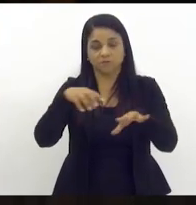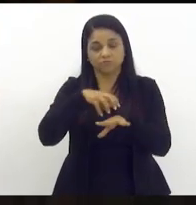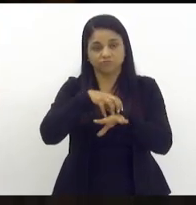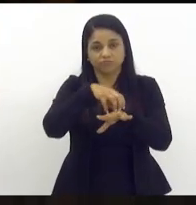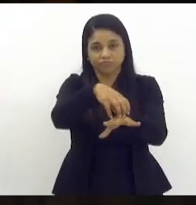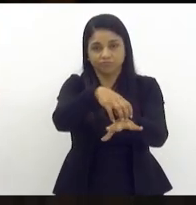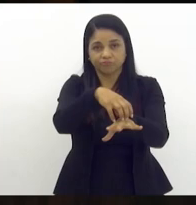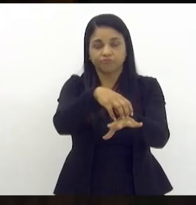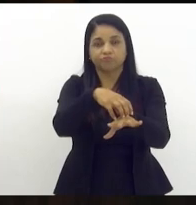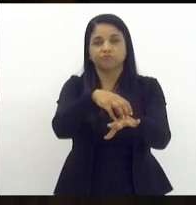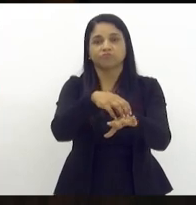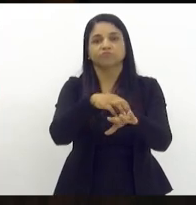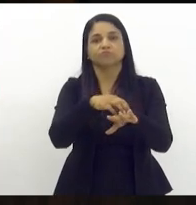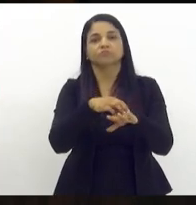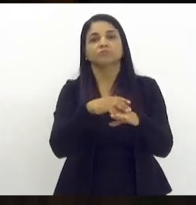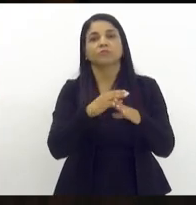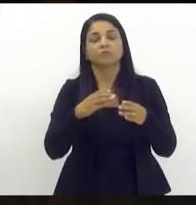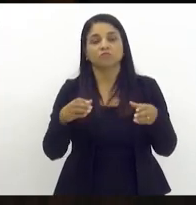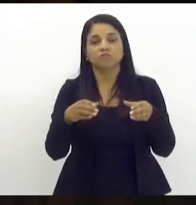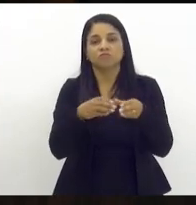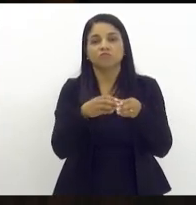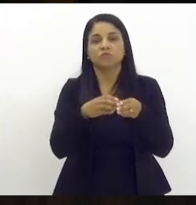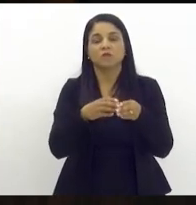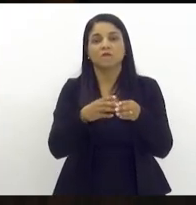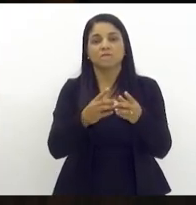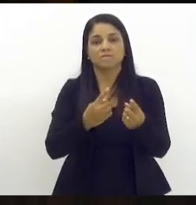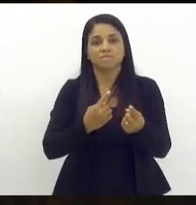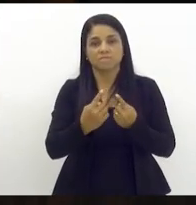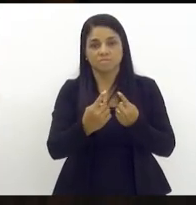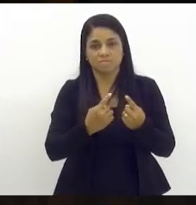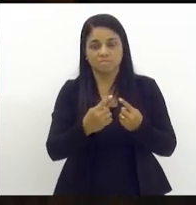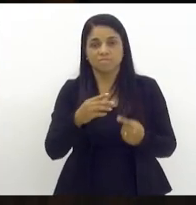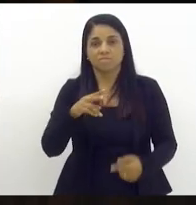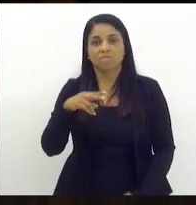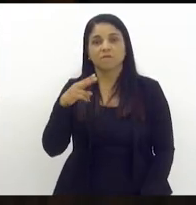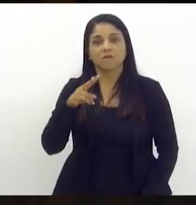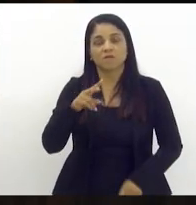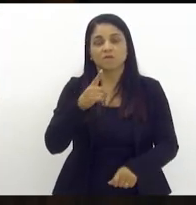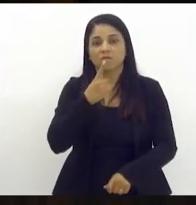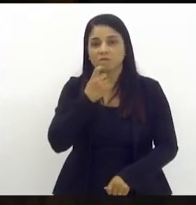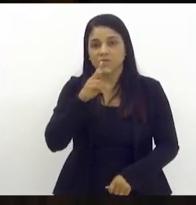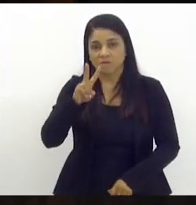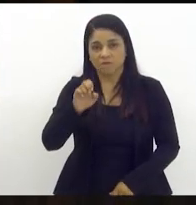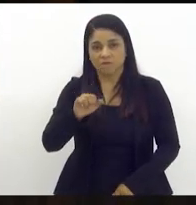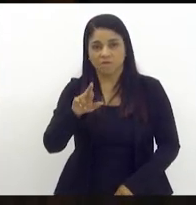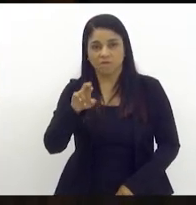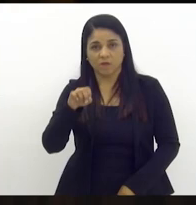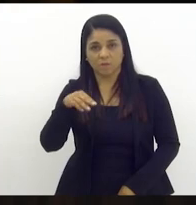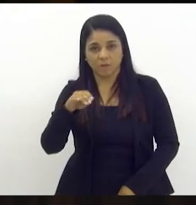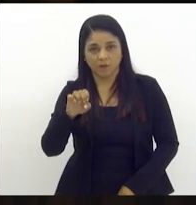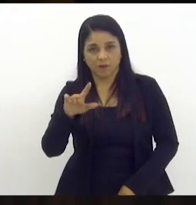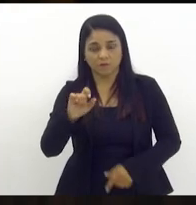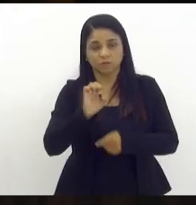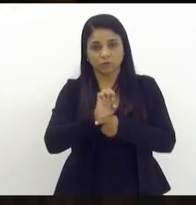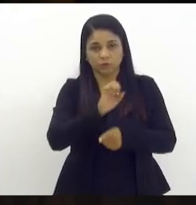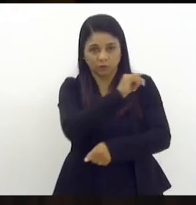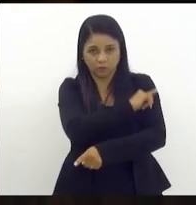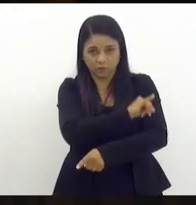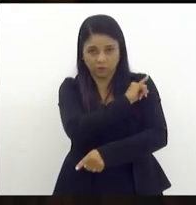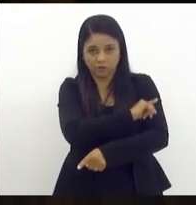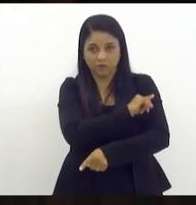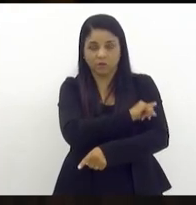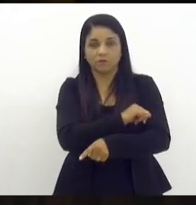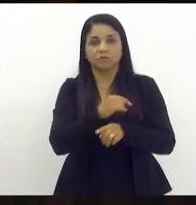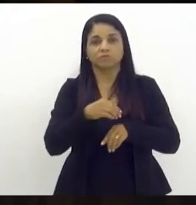em trecho da linha vermelha, via expressa presidente João Goulart, do estado do Rio de Janeiro. Parecer da Comissão